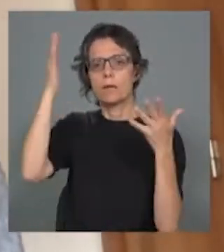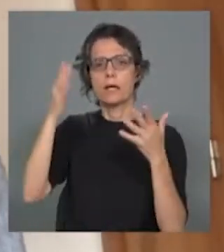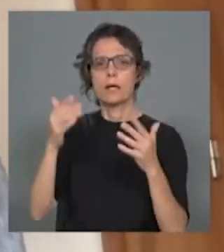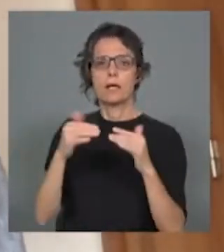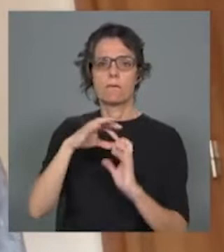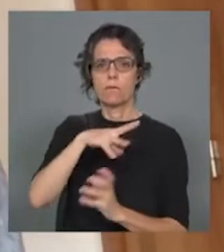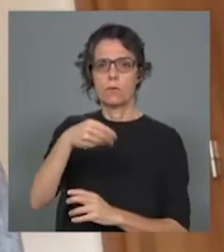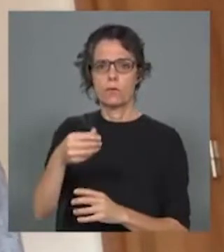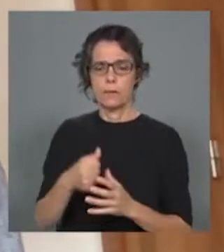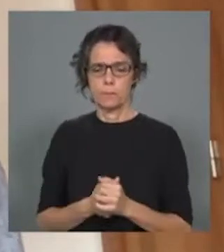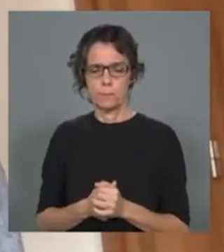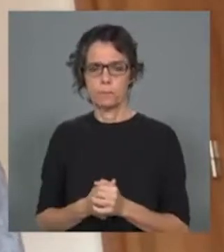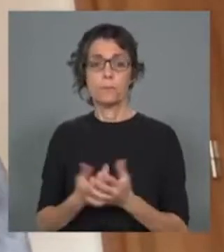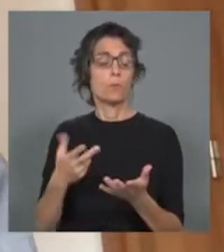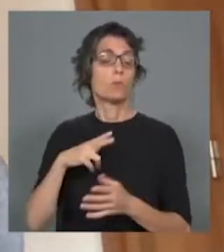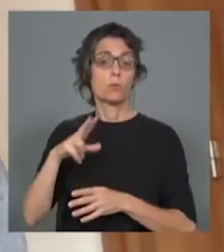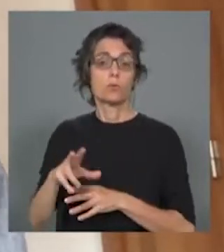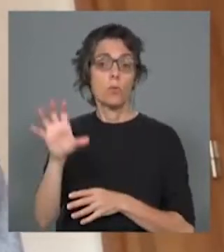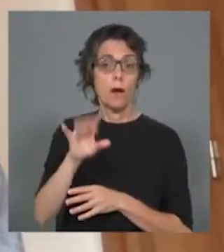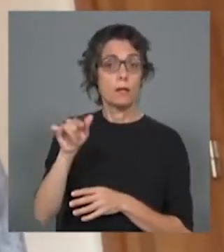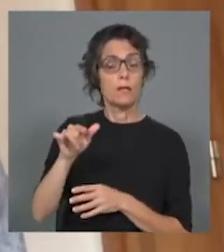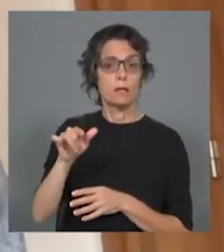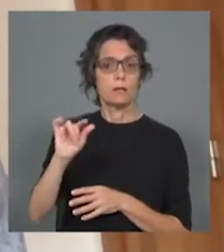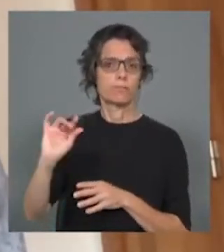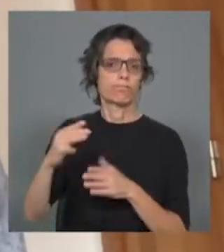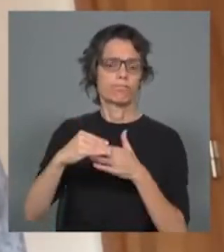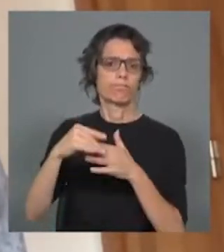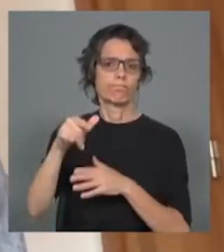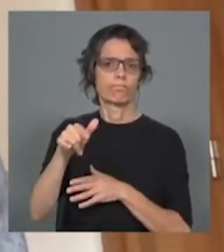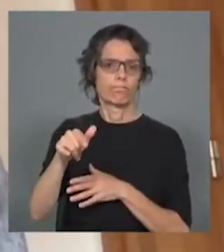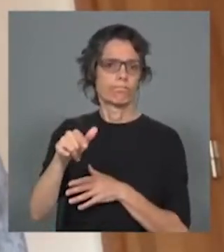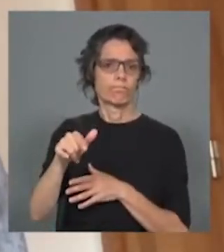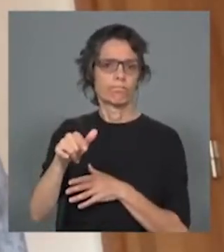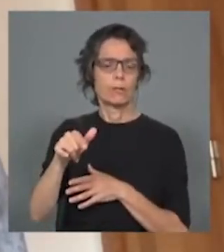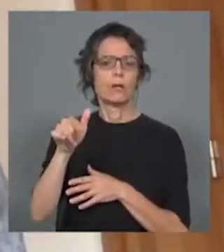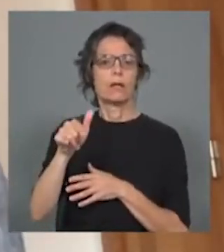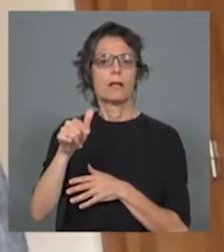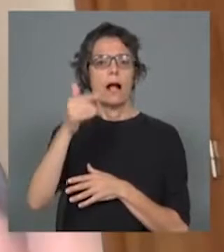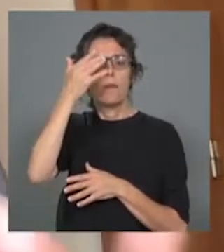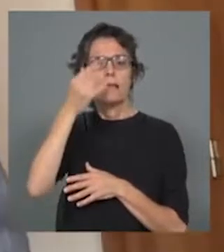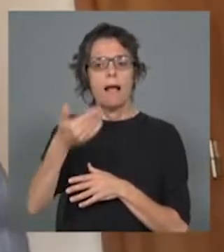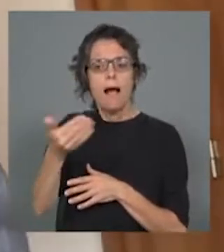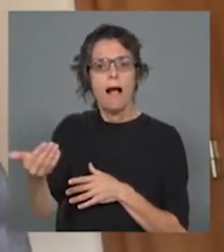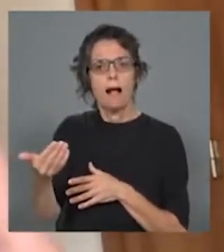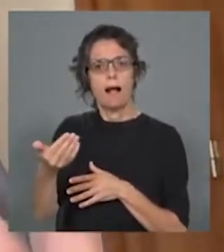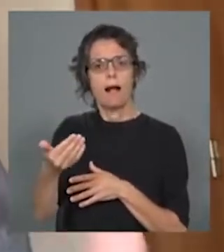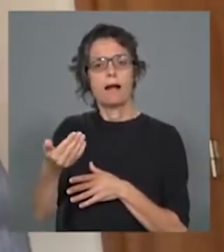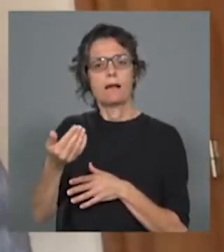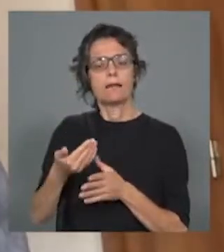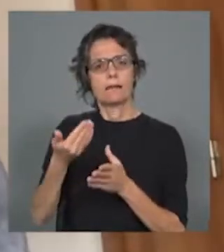mundial. Portugal é um líder em termos daquilo que é a capacidade de